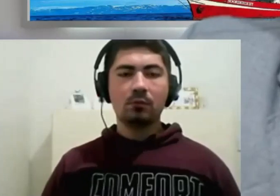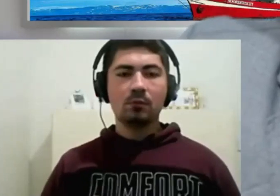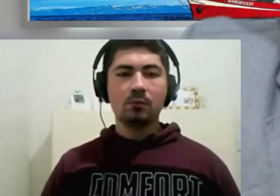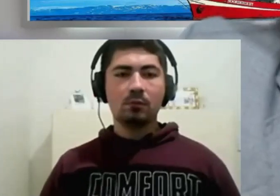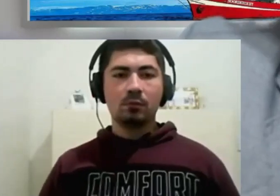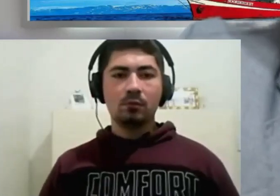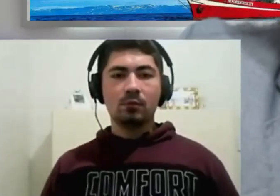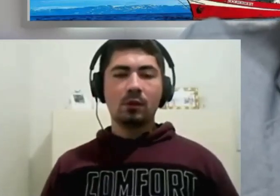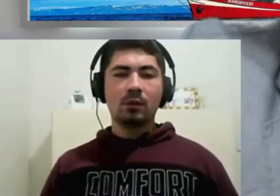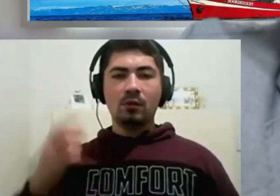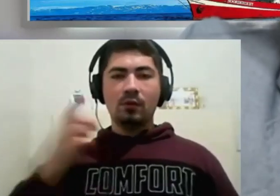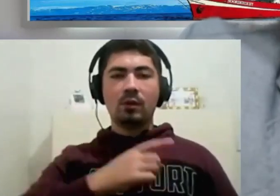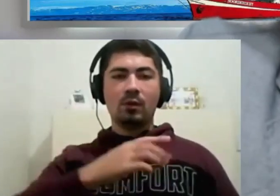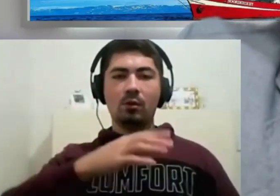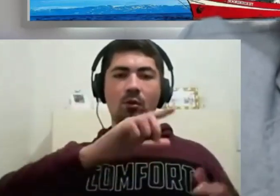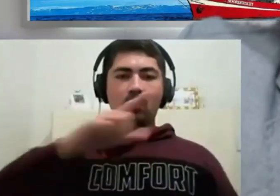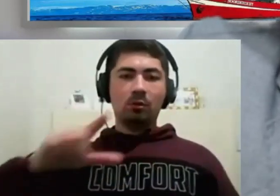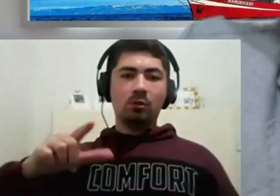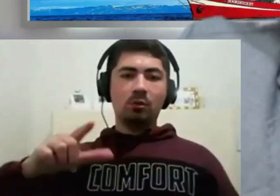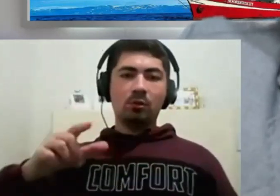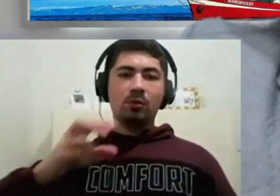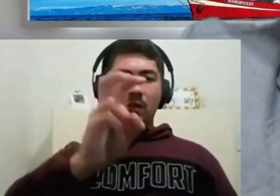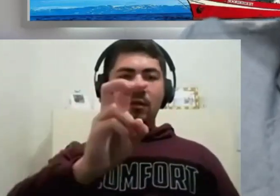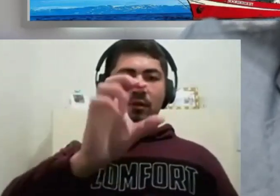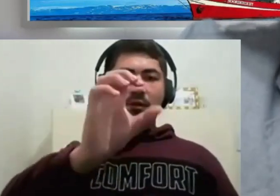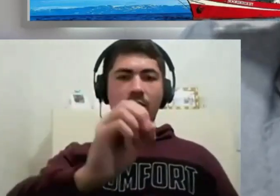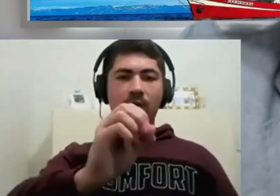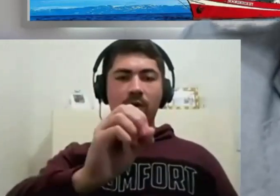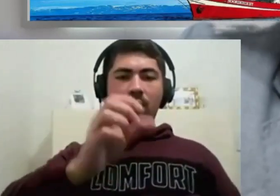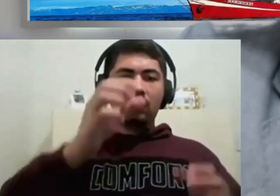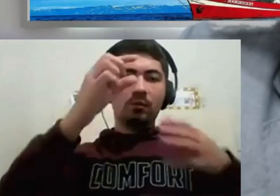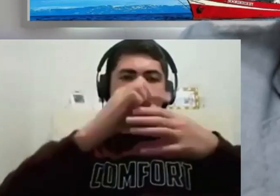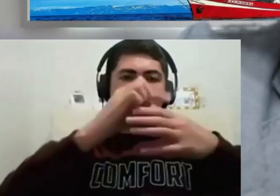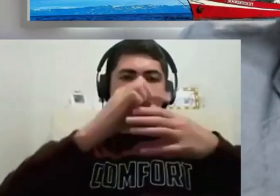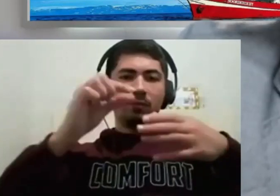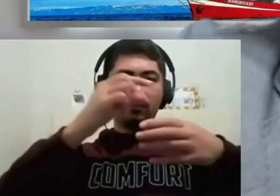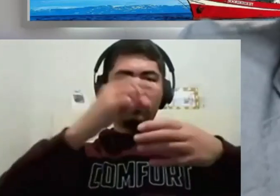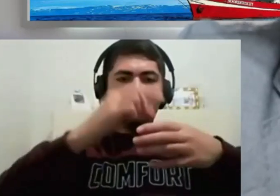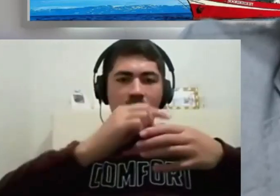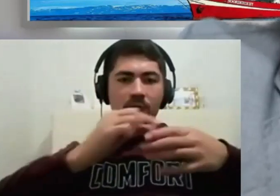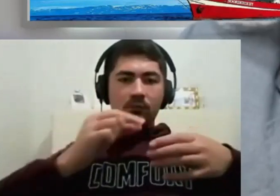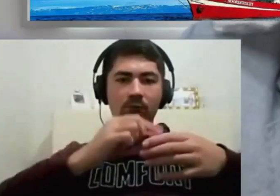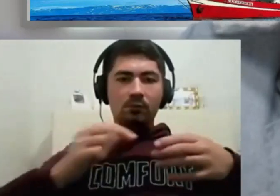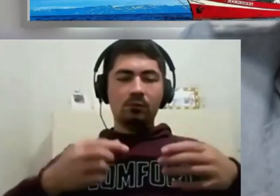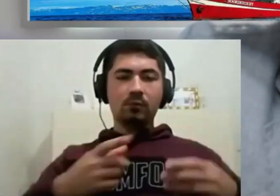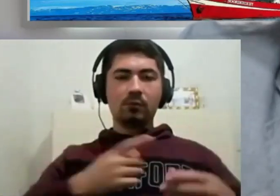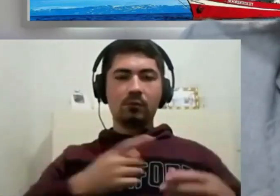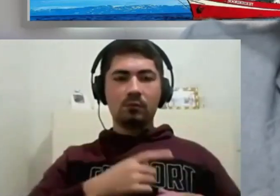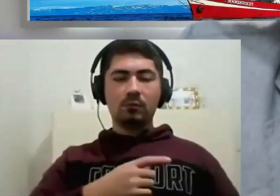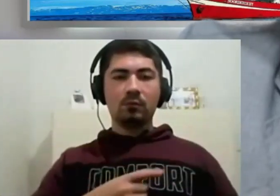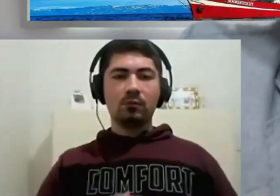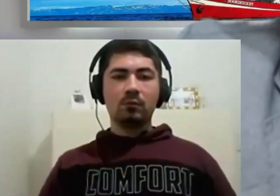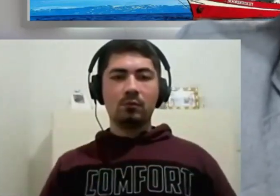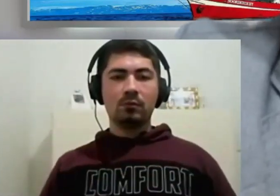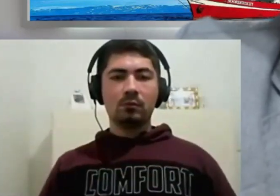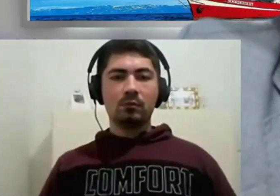para concorrer aos prêmios, né? Então, permaneça conectado e todos aqueles que se inscreveram, então, também devem, então, ser avisados, né? De que